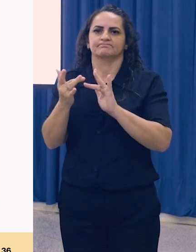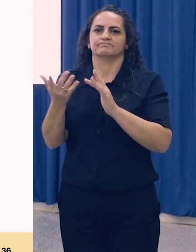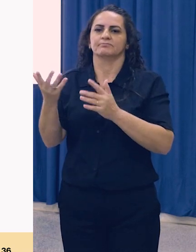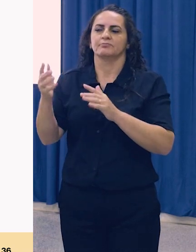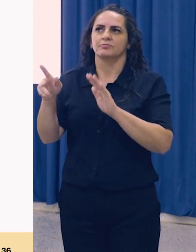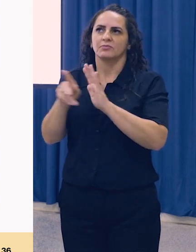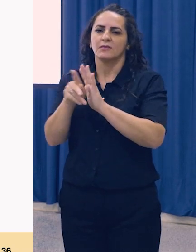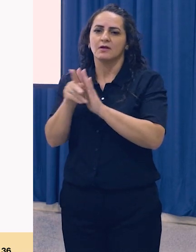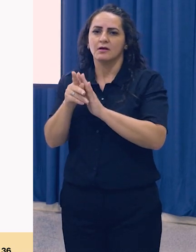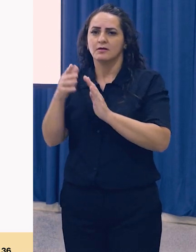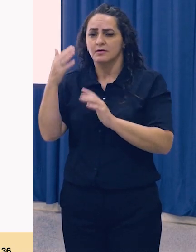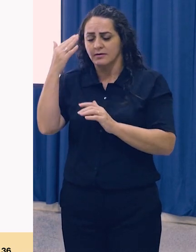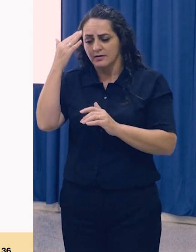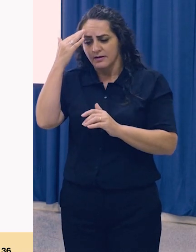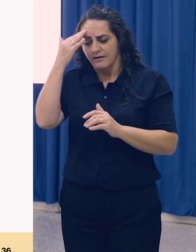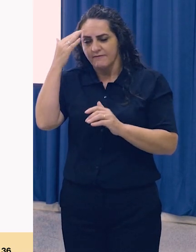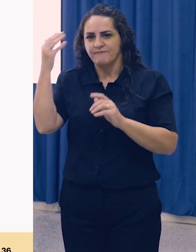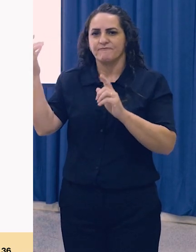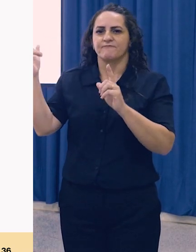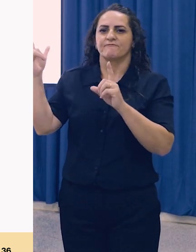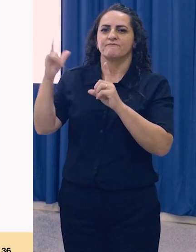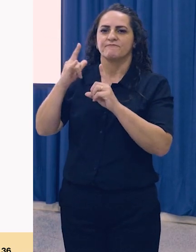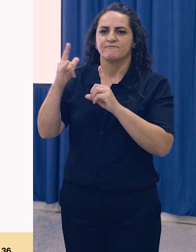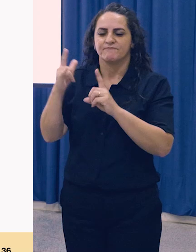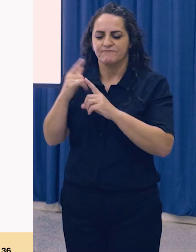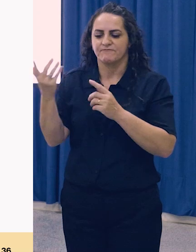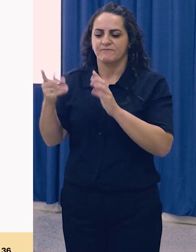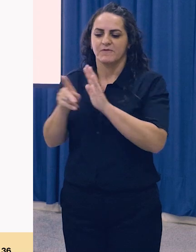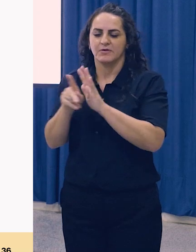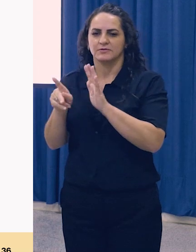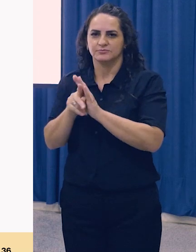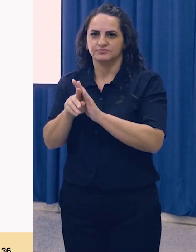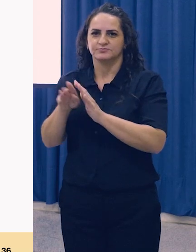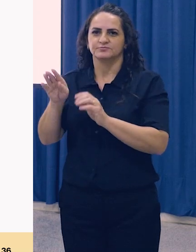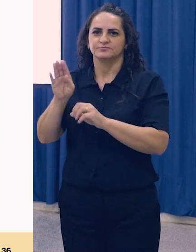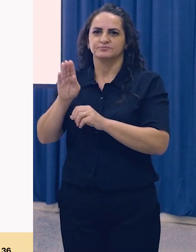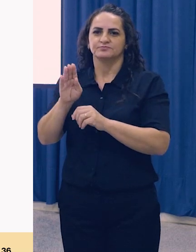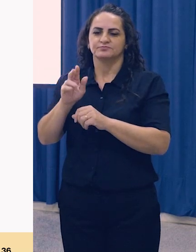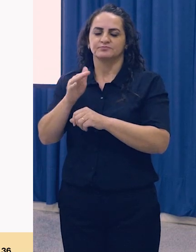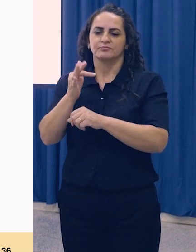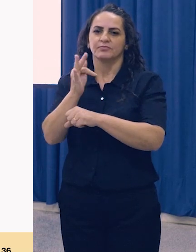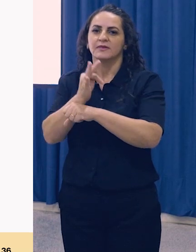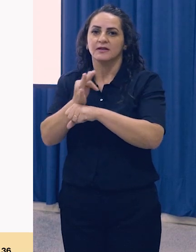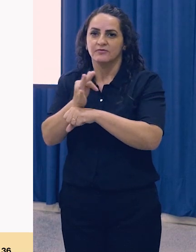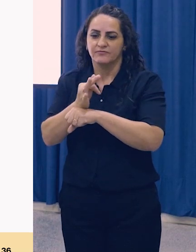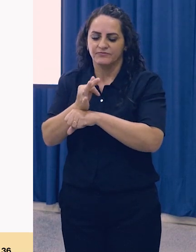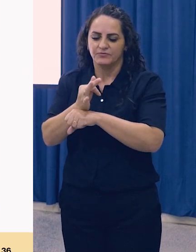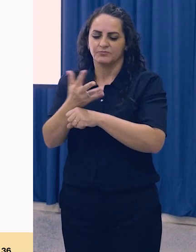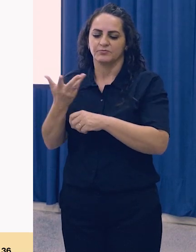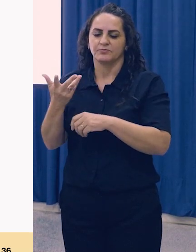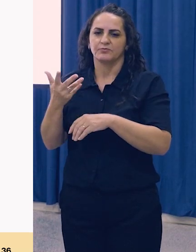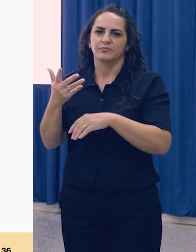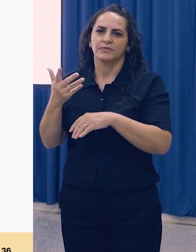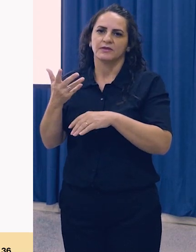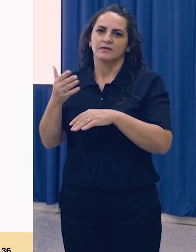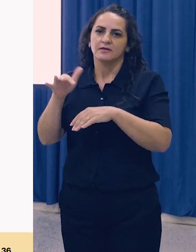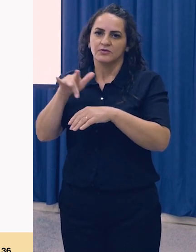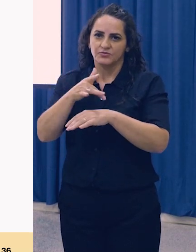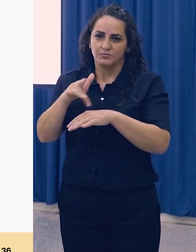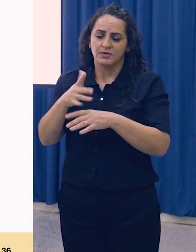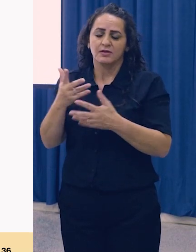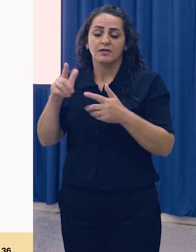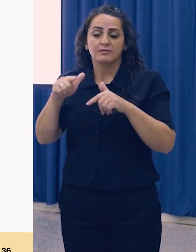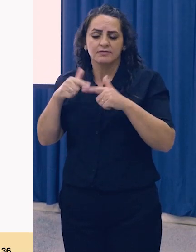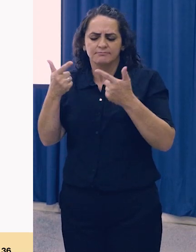enfim. Então eu fui para as contrapartidas. Contrapartidas são coisas que a pessoa também vai ganhar se ela